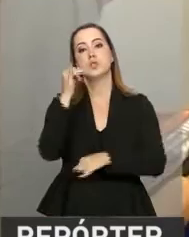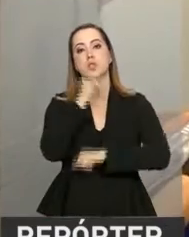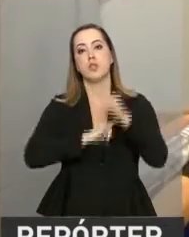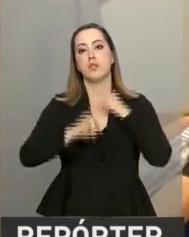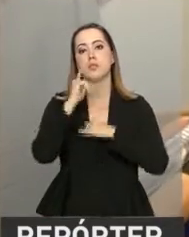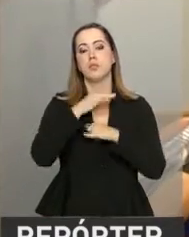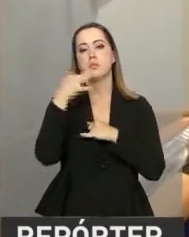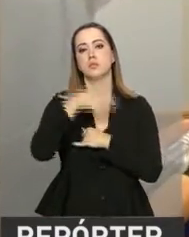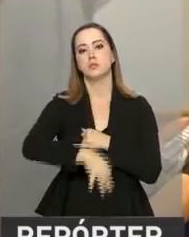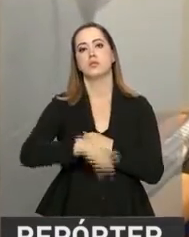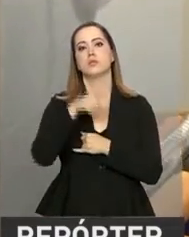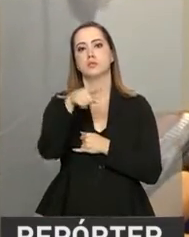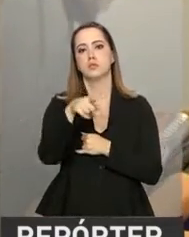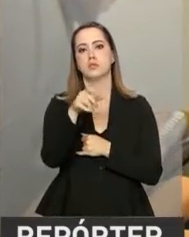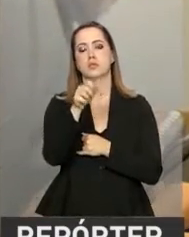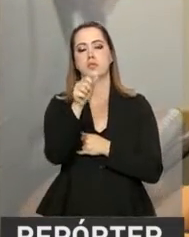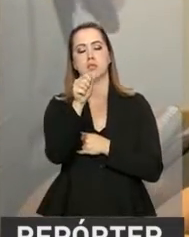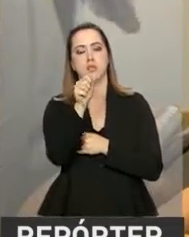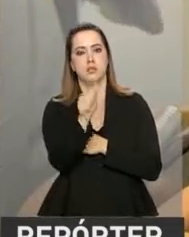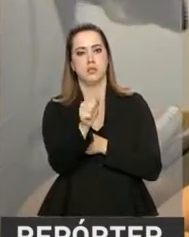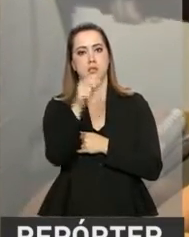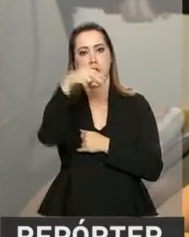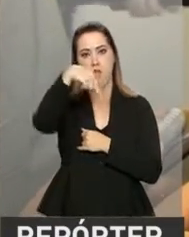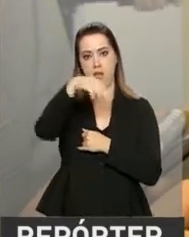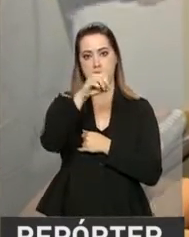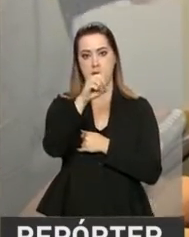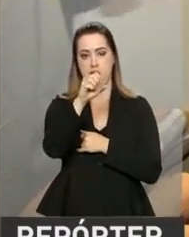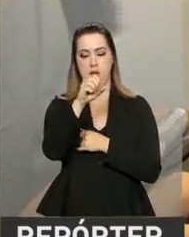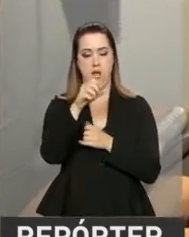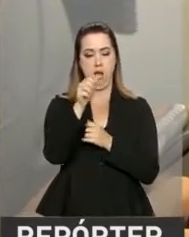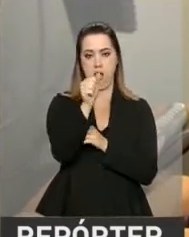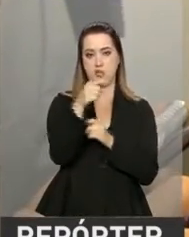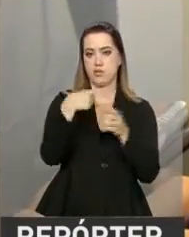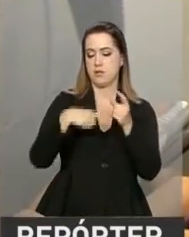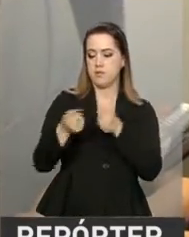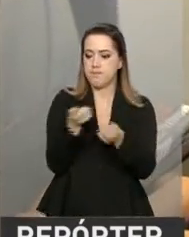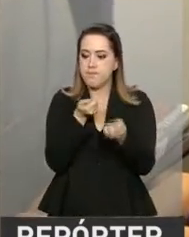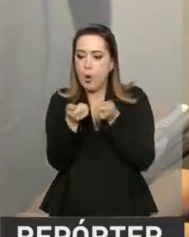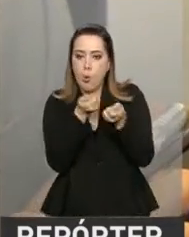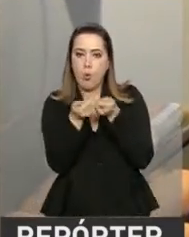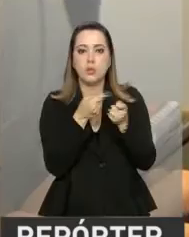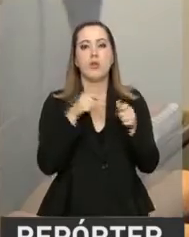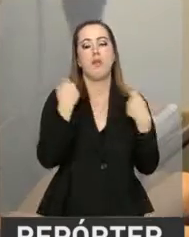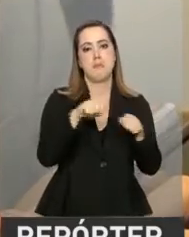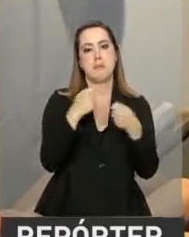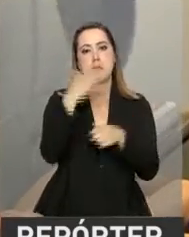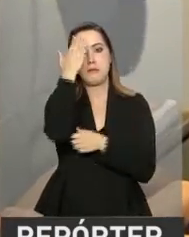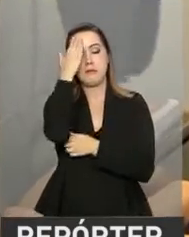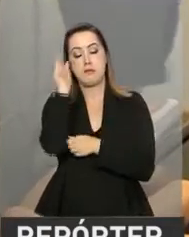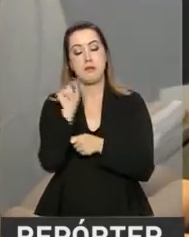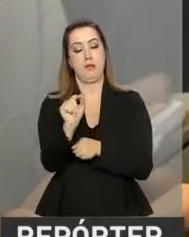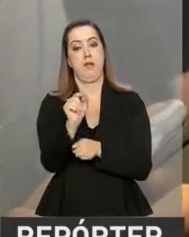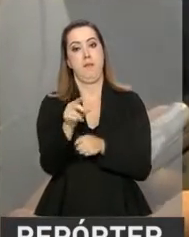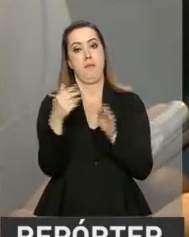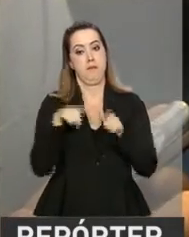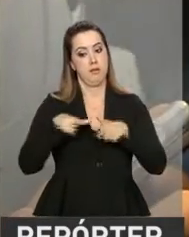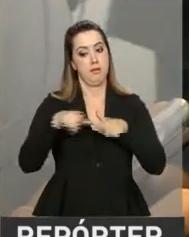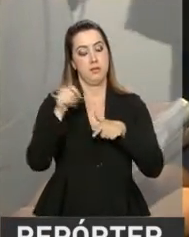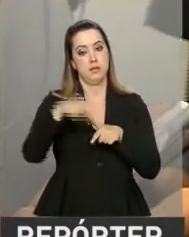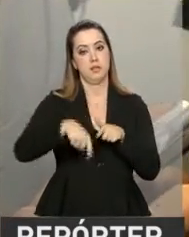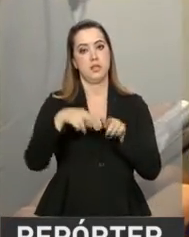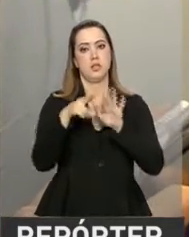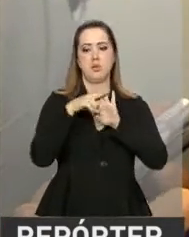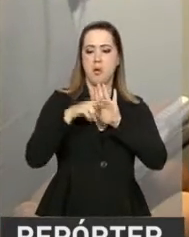agência reguladora precisa exercer o seu papel de fiscalização o contrato tem que ser bem feito as regras do leilão